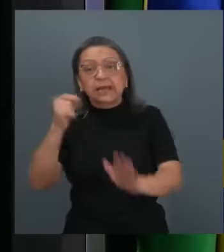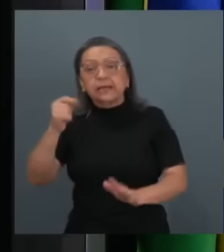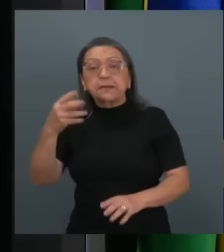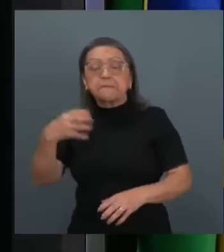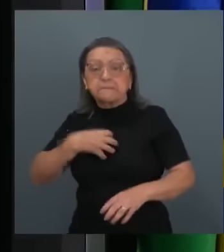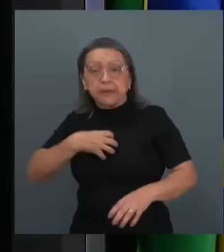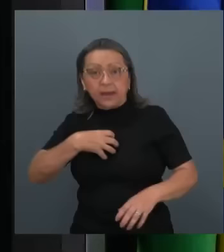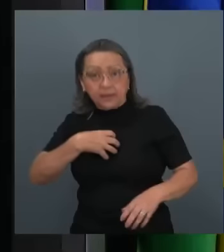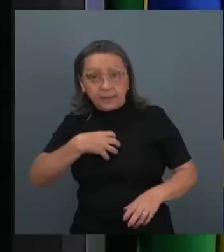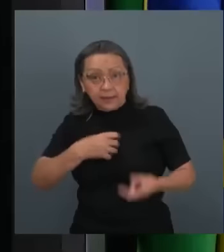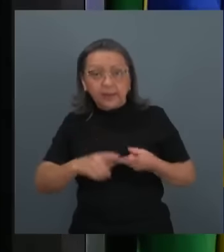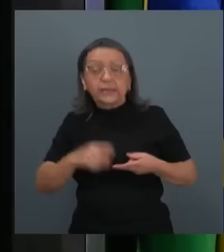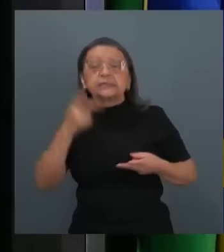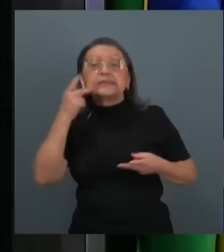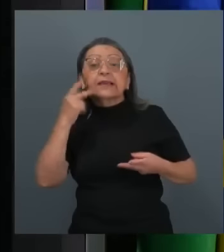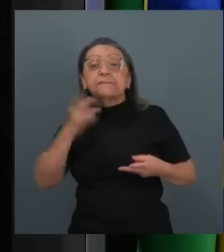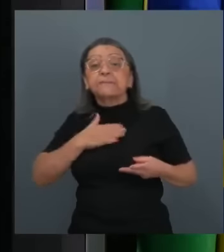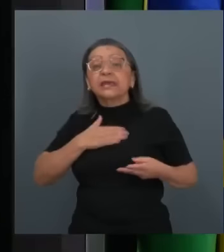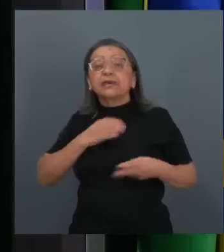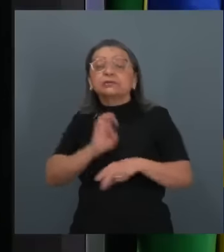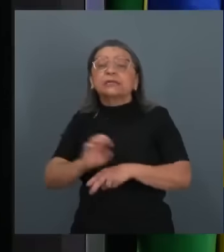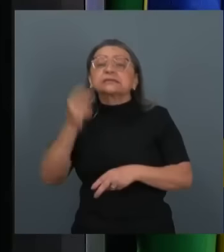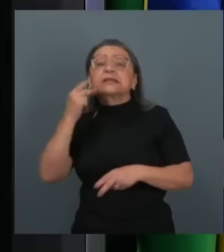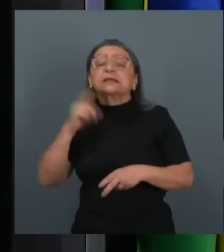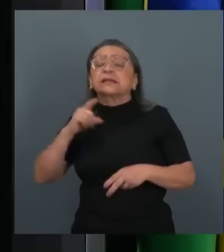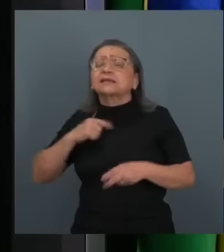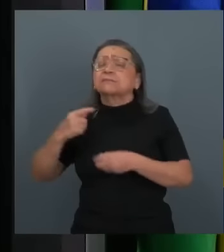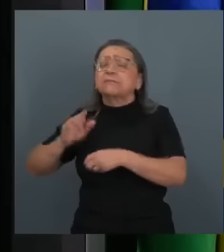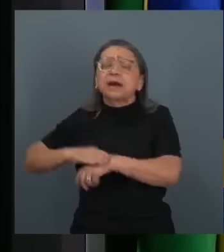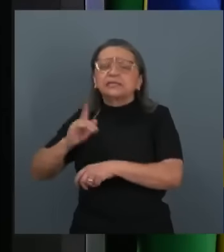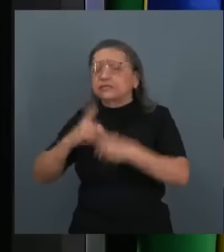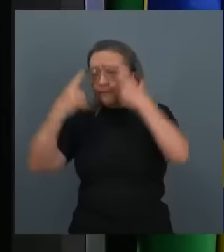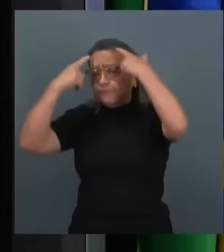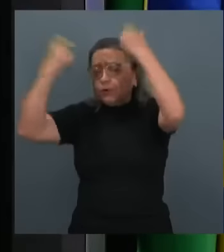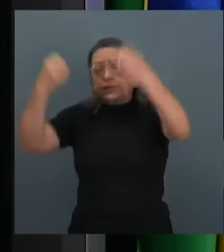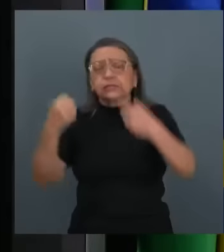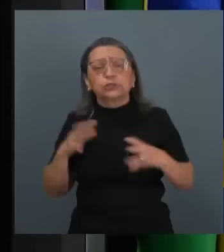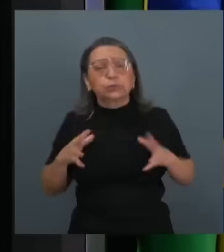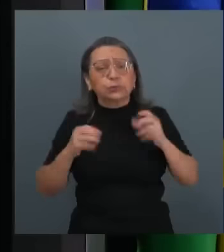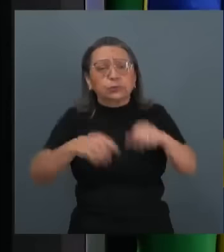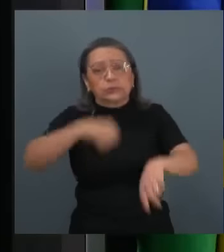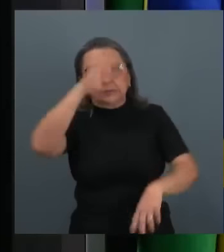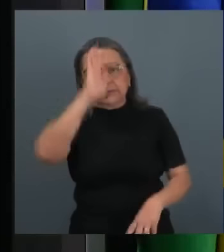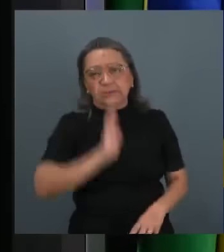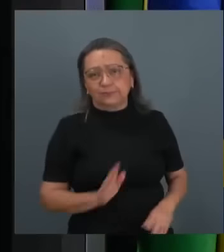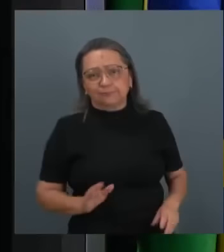que possuem as cidades mais violentas do Brasil.